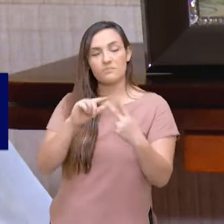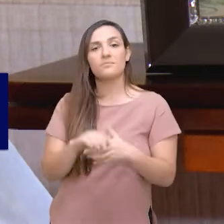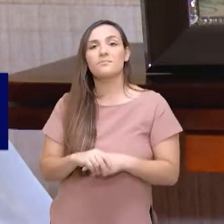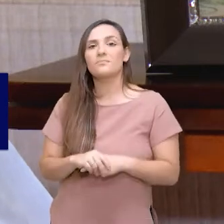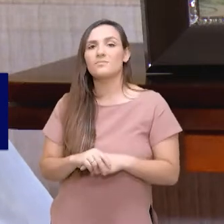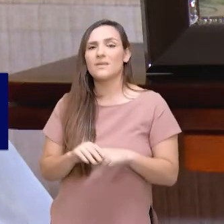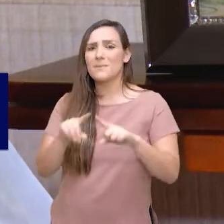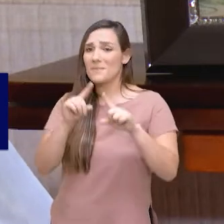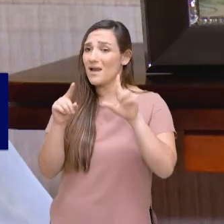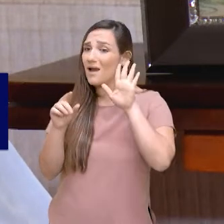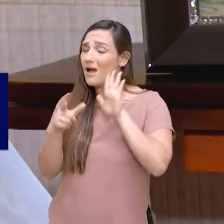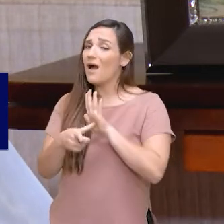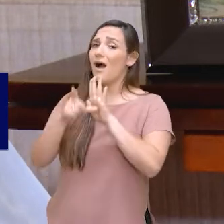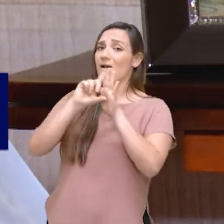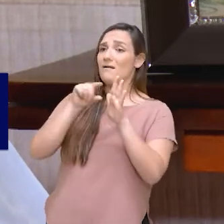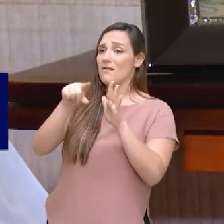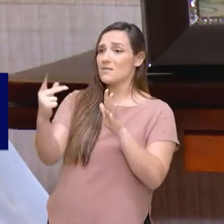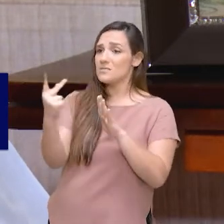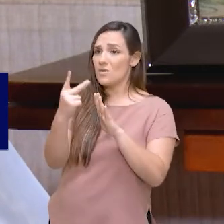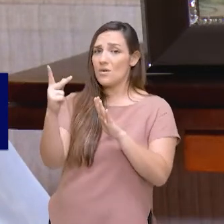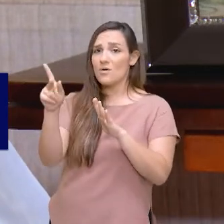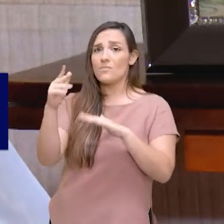Mas antes deles,